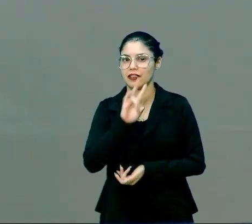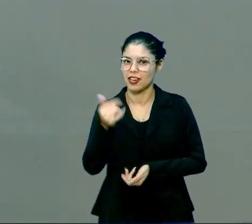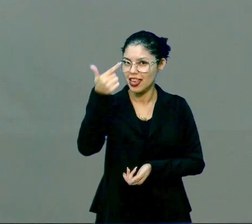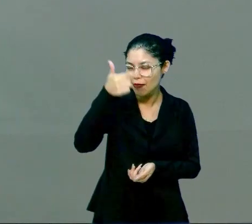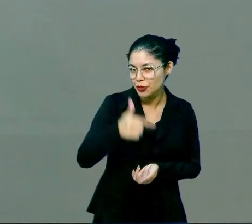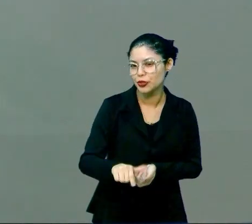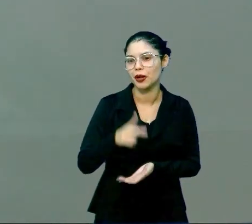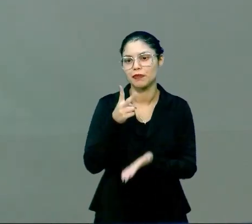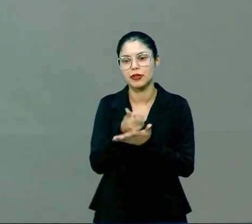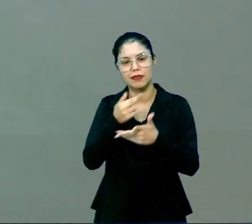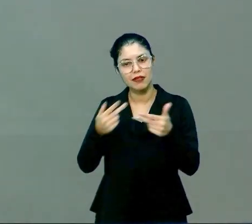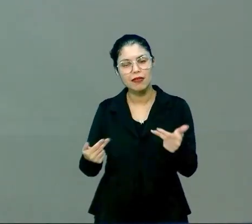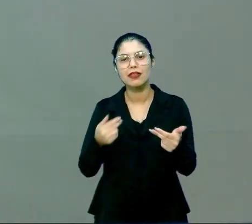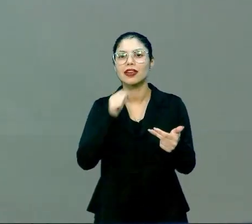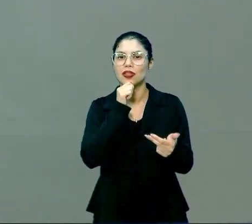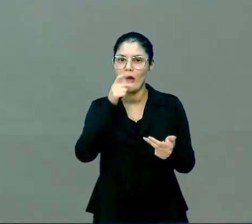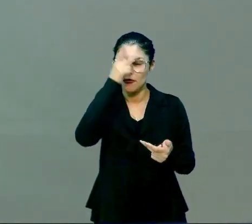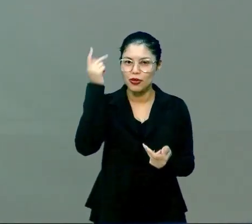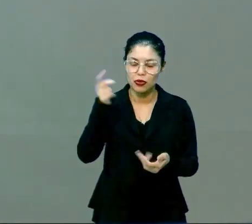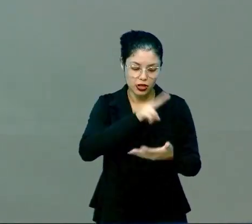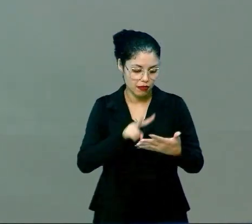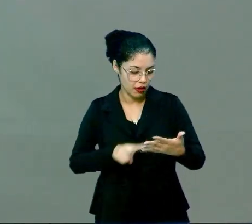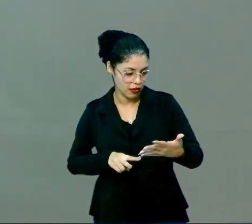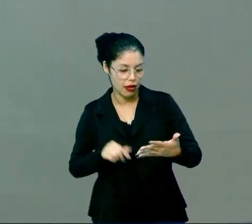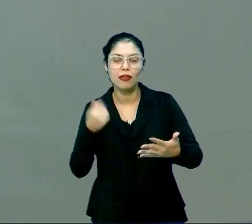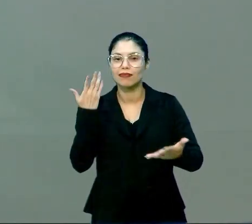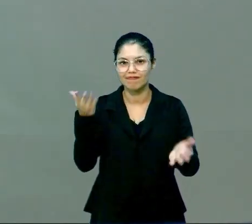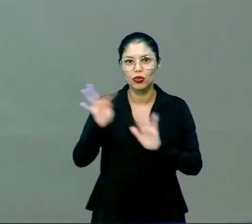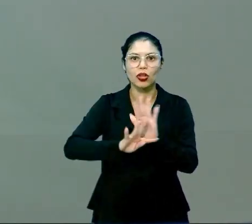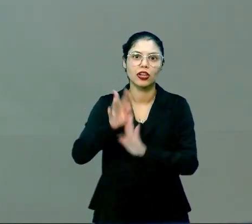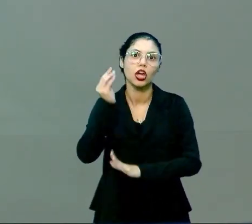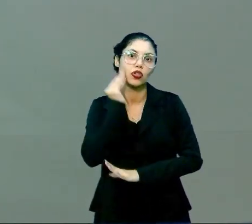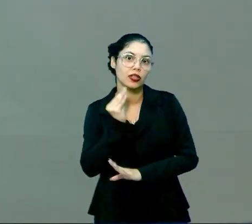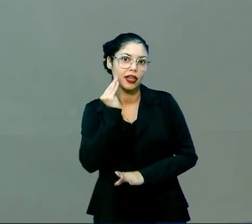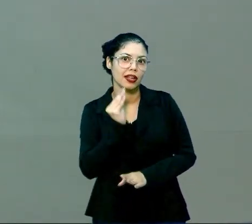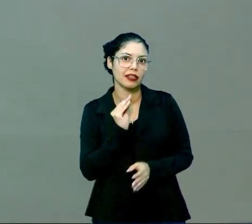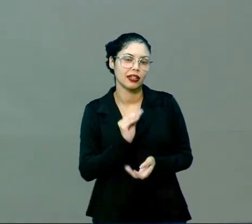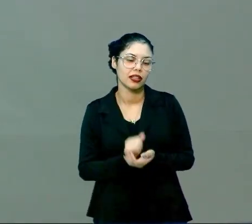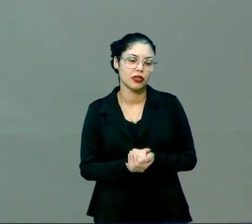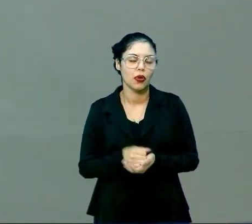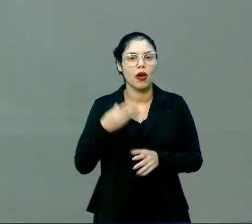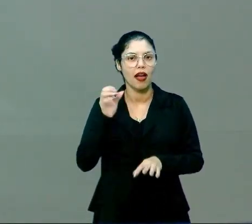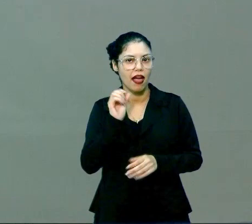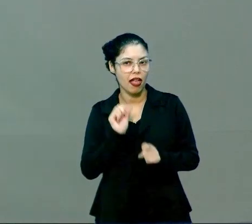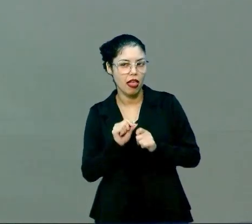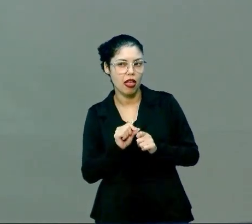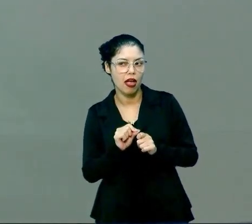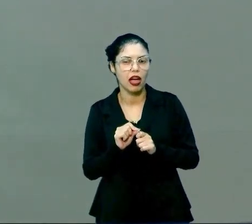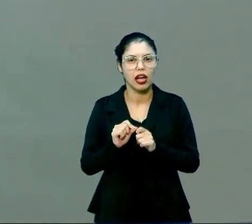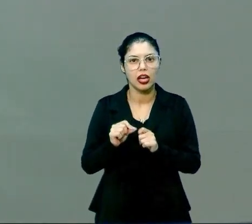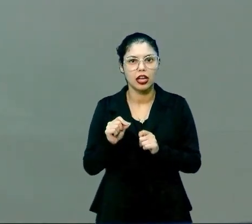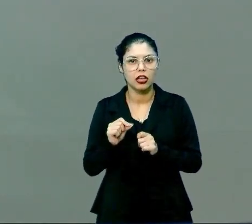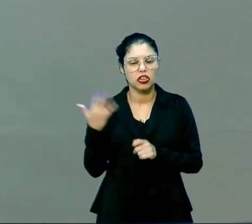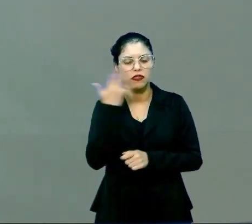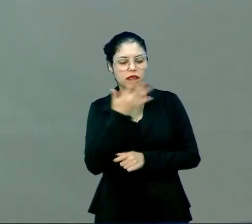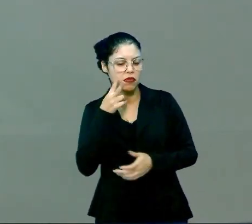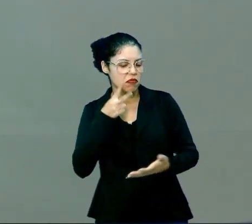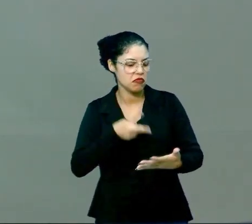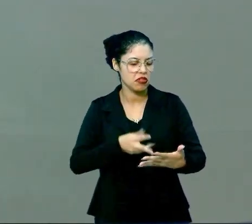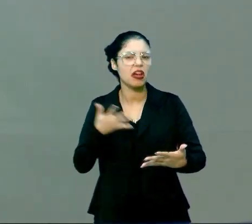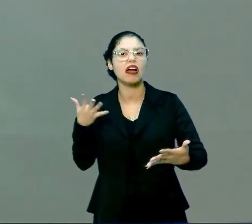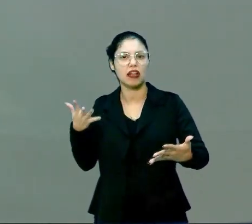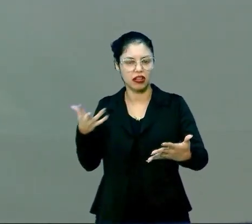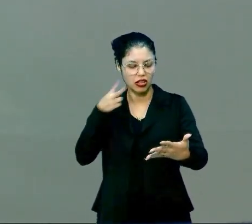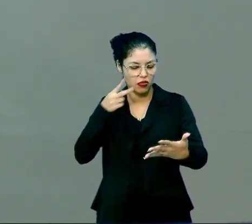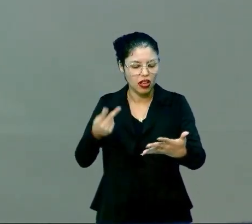sendo repetitivo. E aí, a pessoa que está lendo meu texto, ela vai ver que eu estou tentando enrolar e passar a perna nela. Então, eu preciso, pelo menos